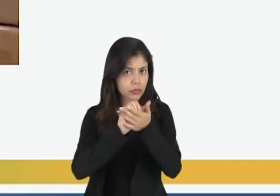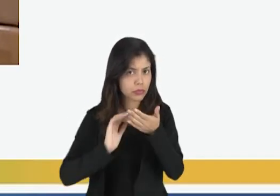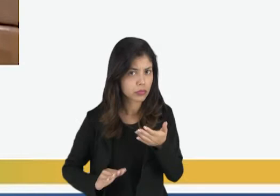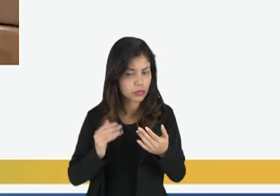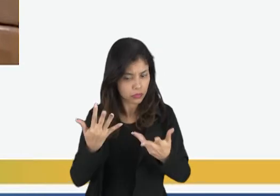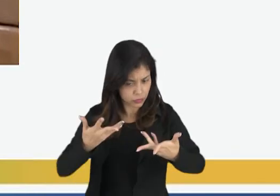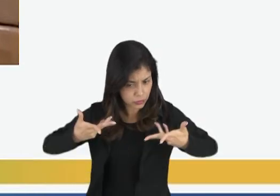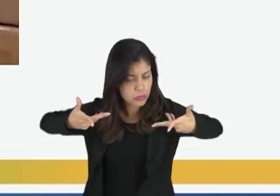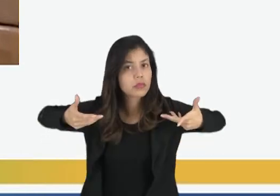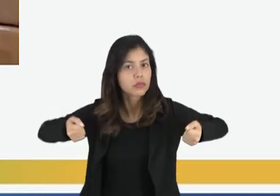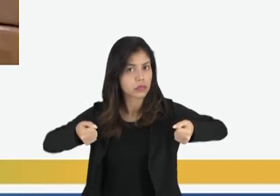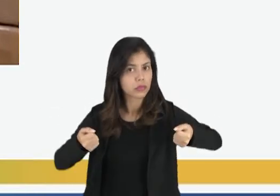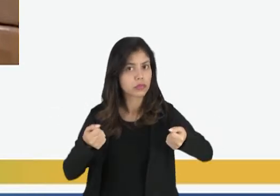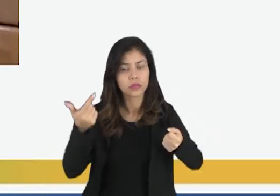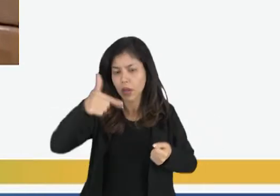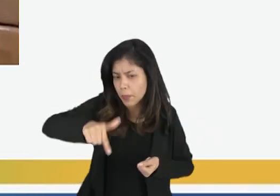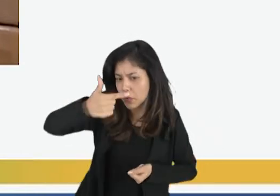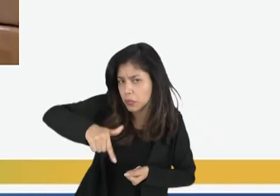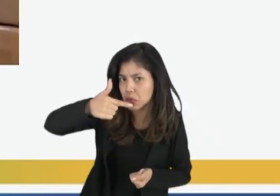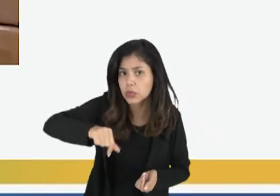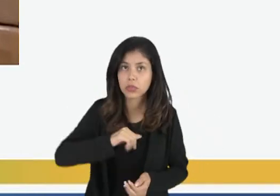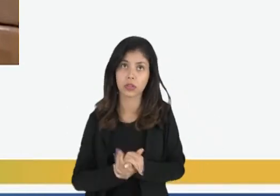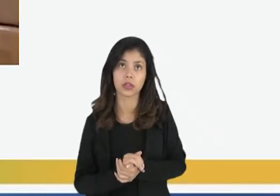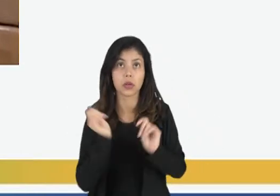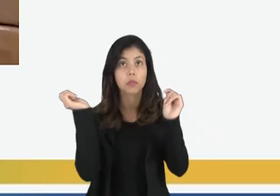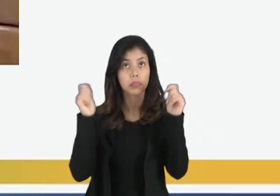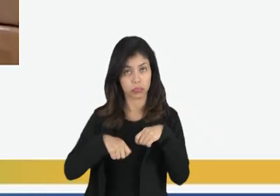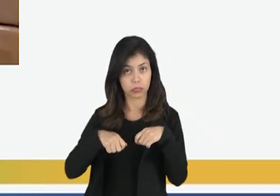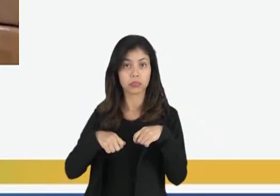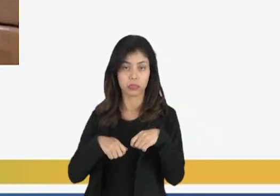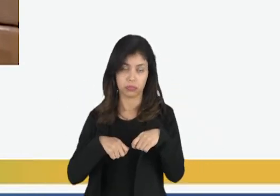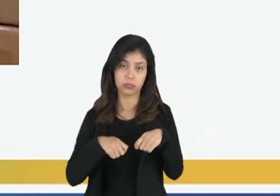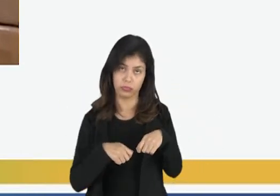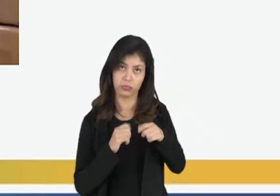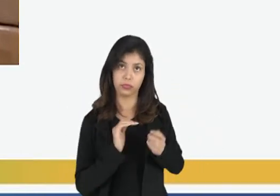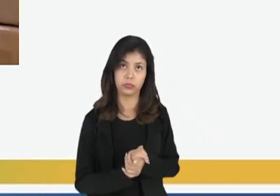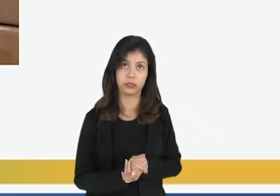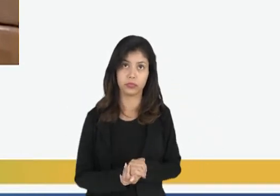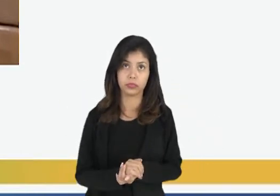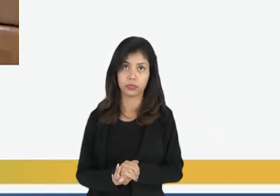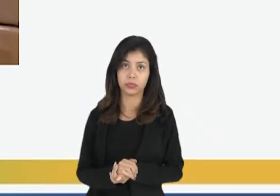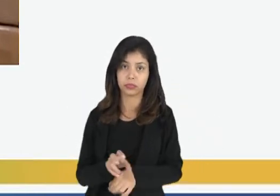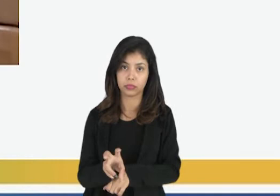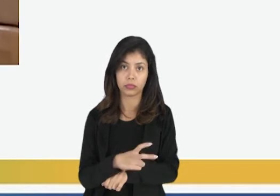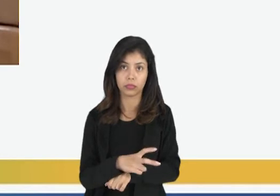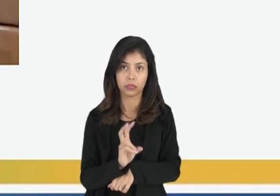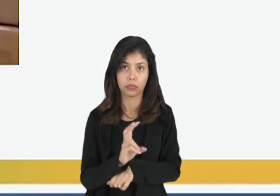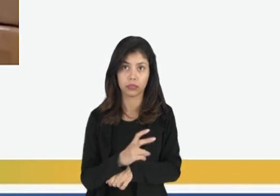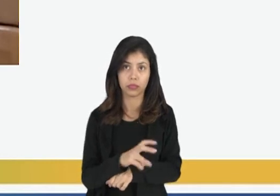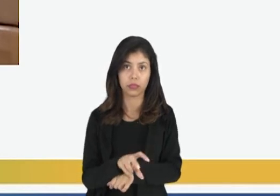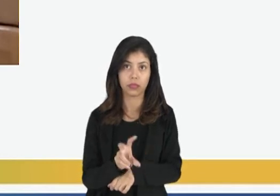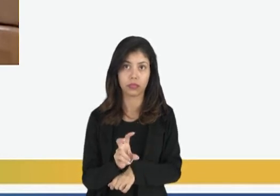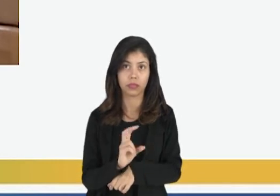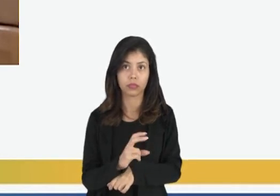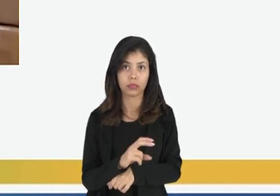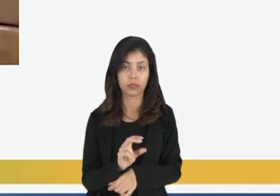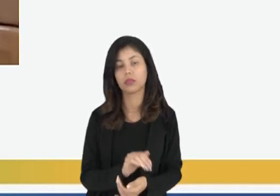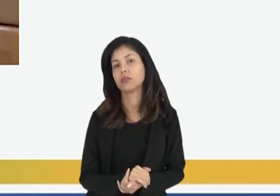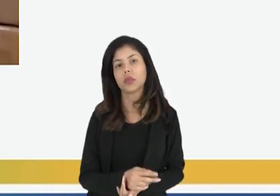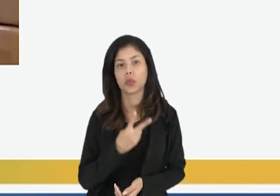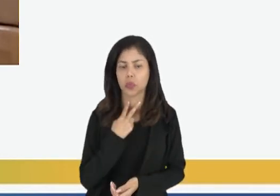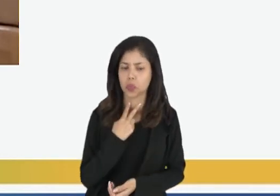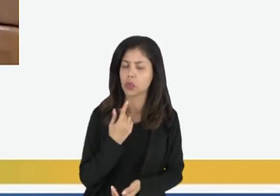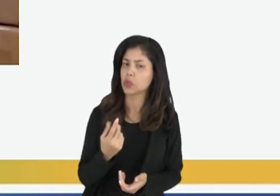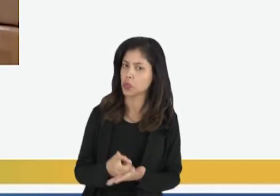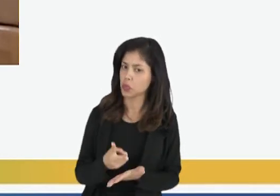Atividades ou habilidades que são repetitivas e que é possível a questão robótica poder ocupar